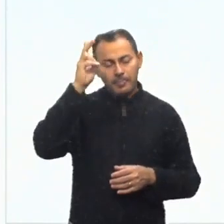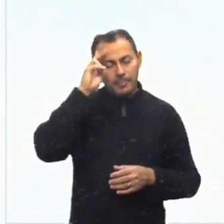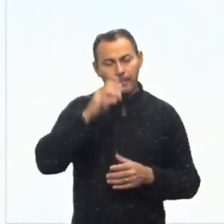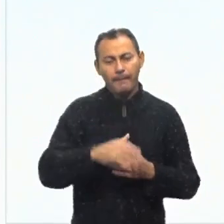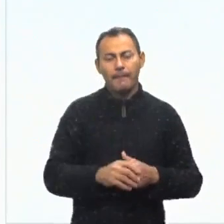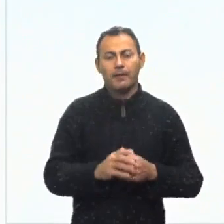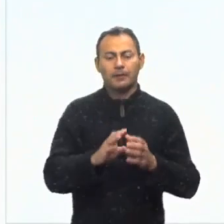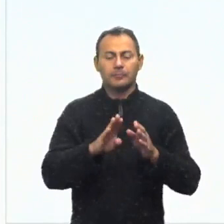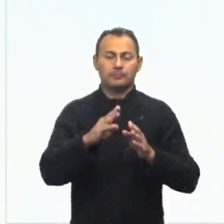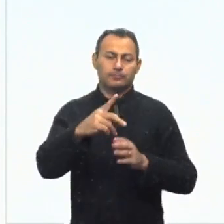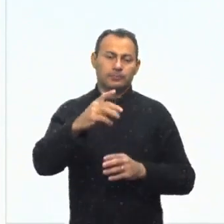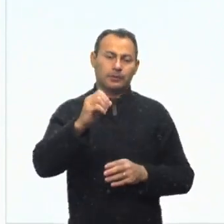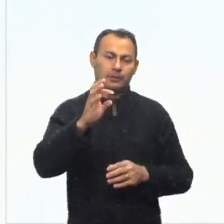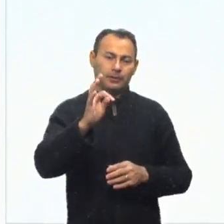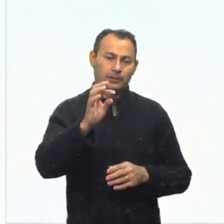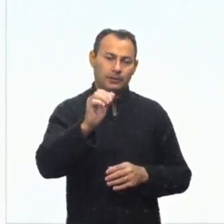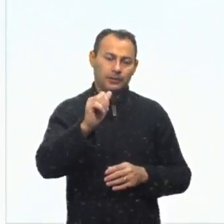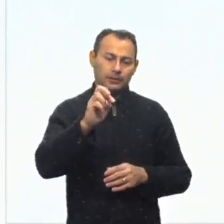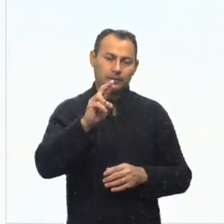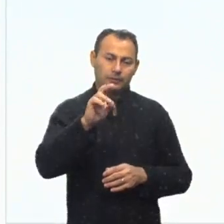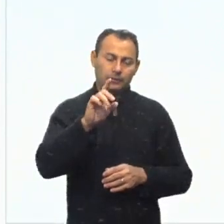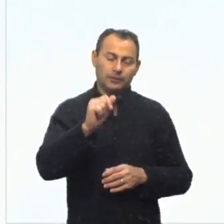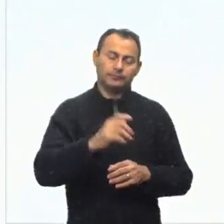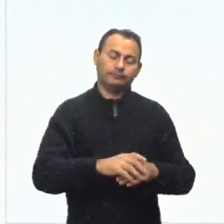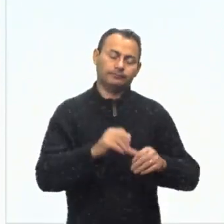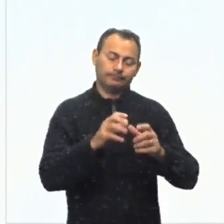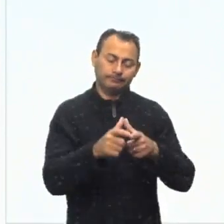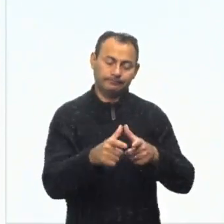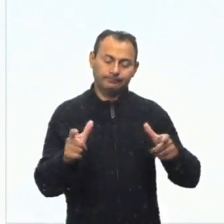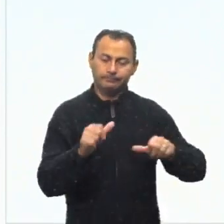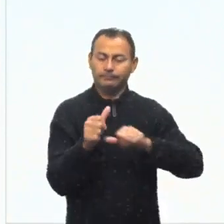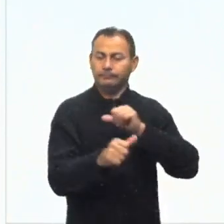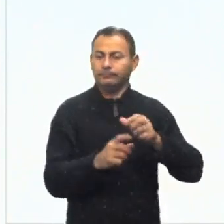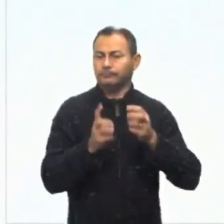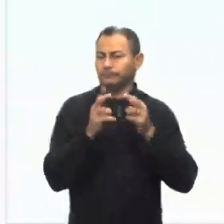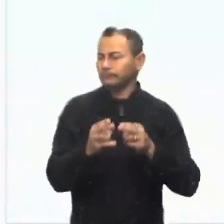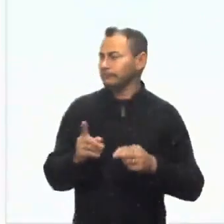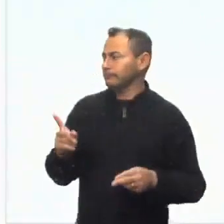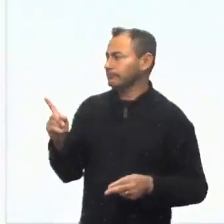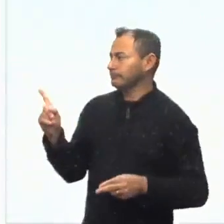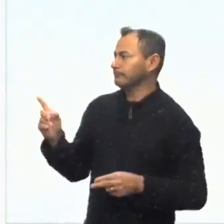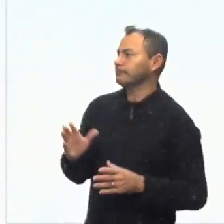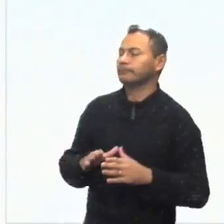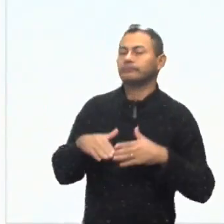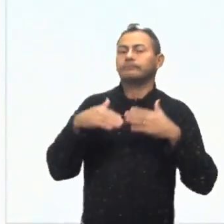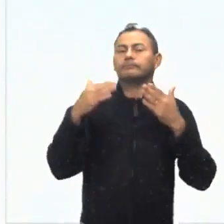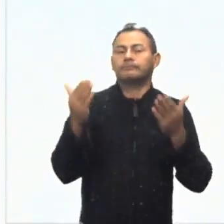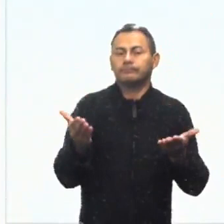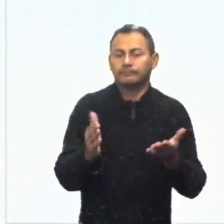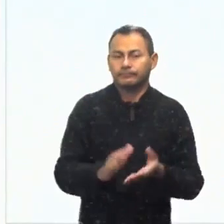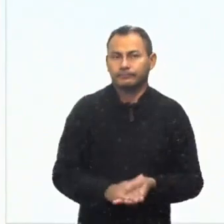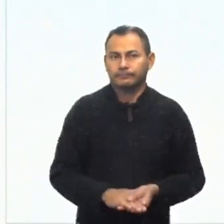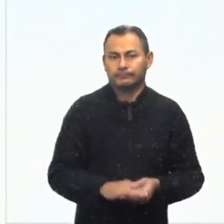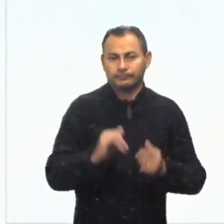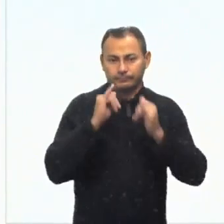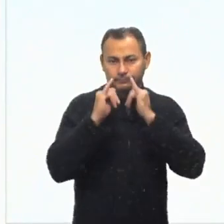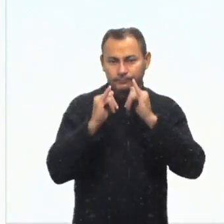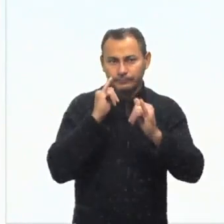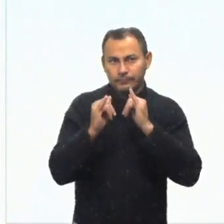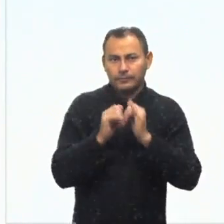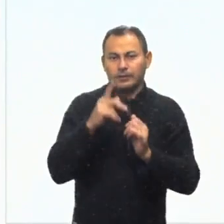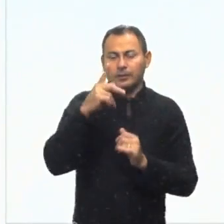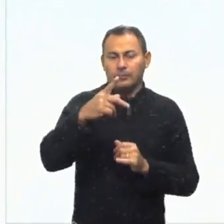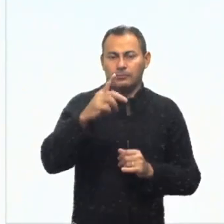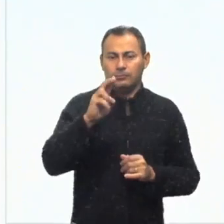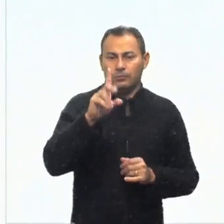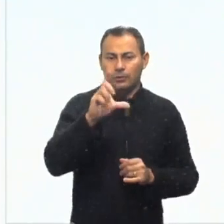a portadora tinha a sua amplitude modificada. Aqui é a mesma coisa. Quando a sua informação, quando o